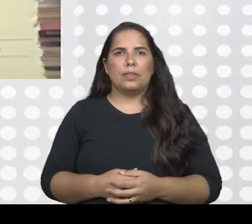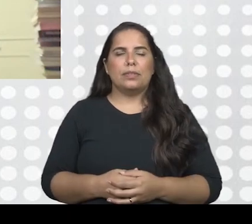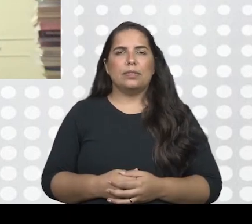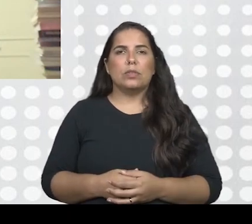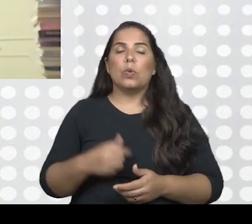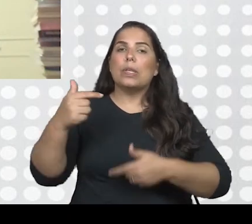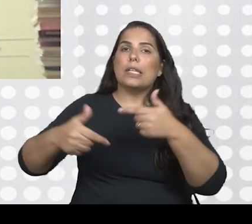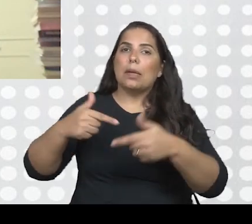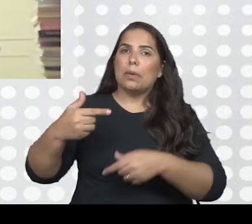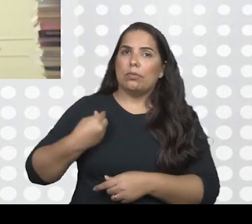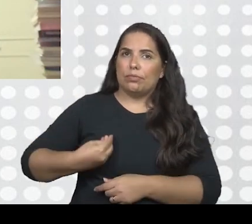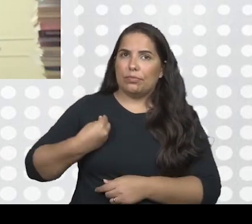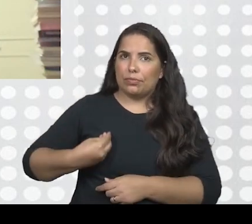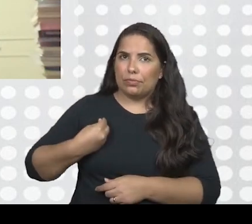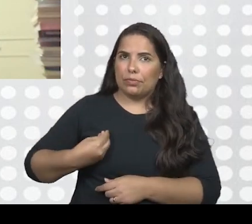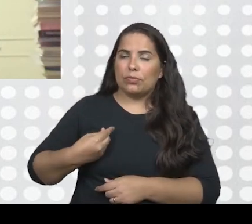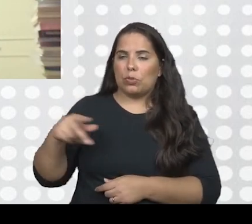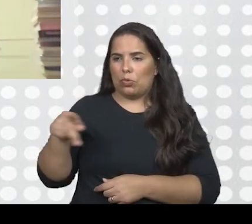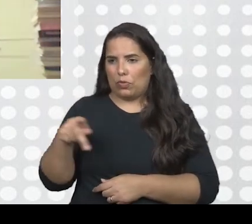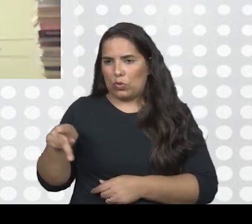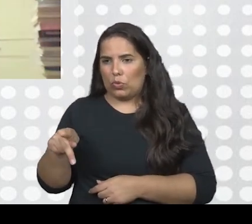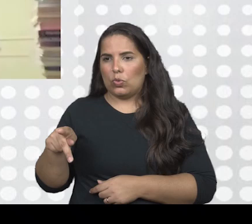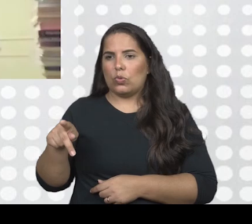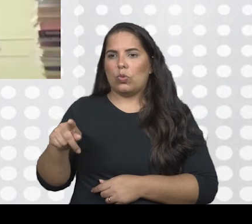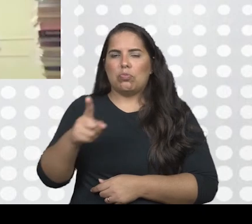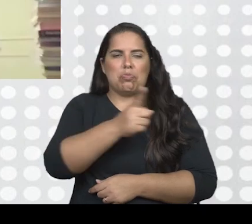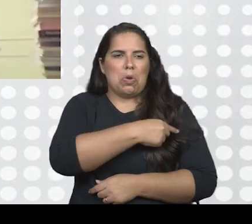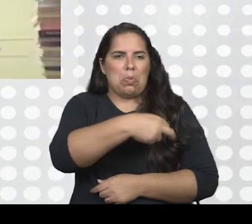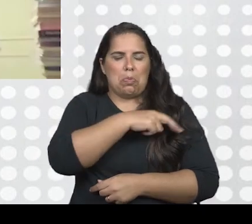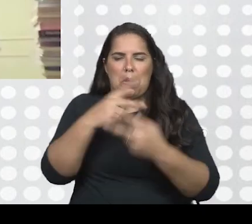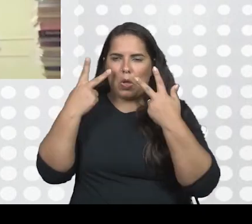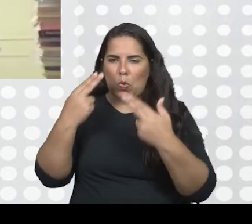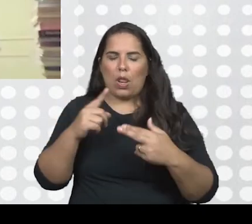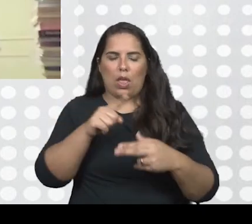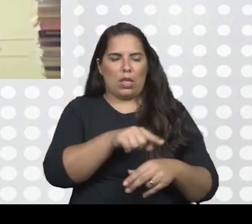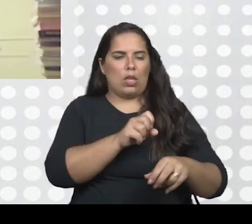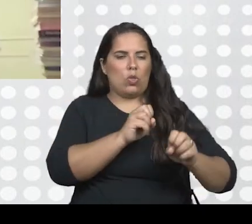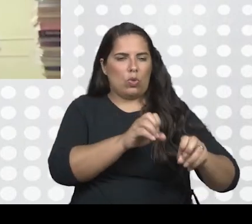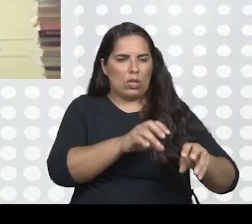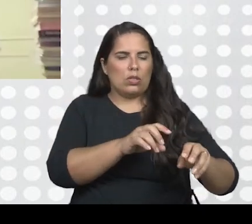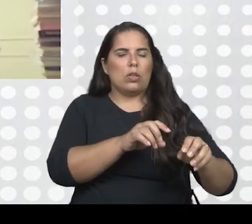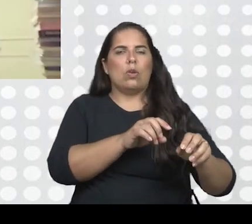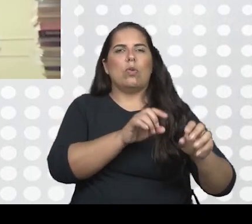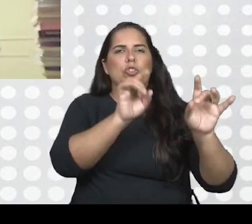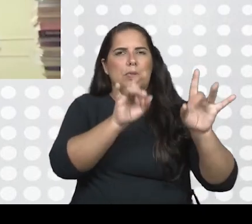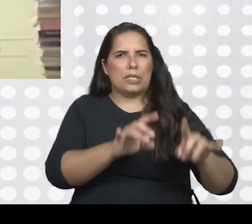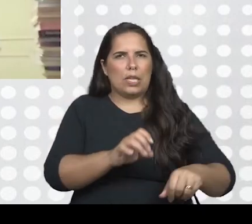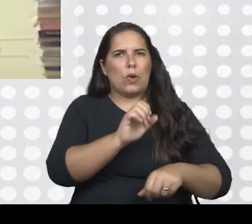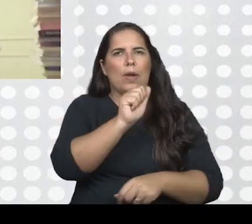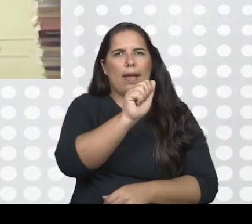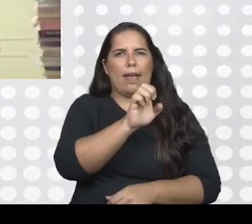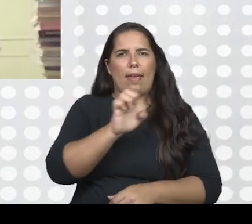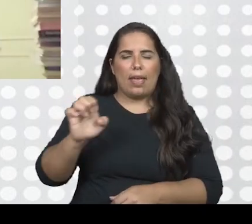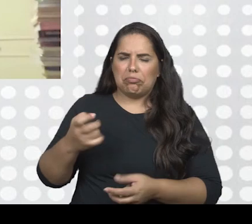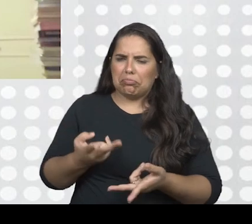o trabalho colaborativo entre docentes do ensino regular e da educação especial, do AEE, se mostra